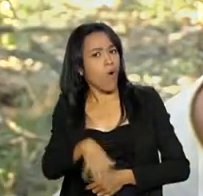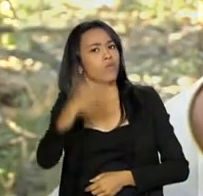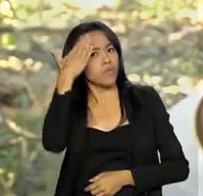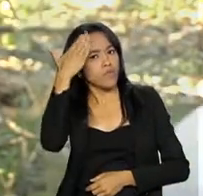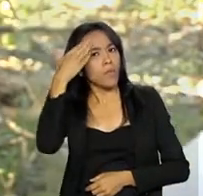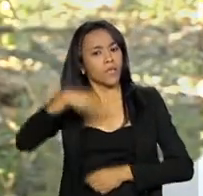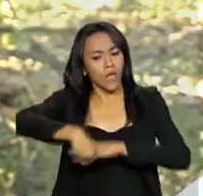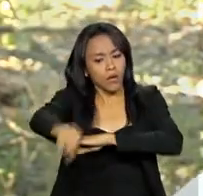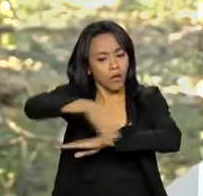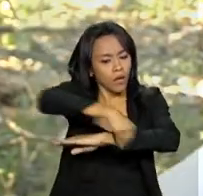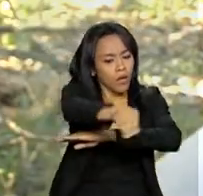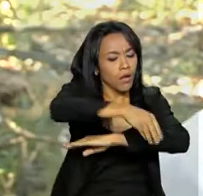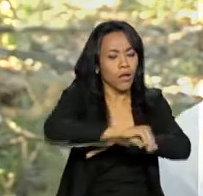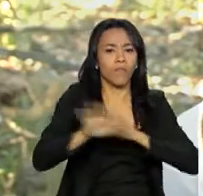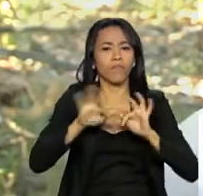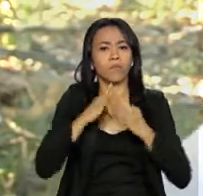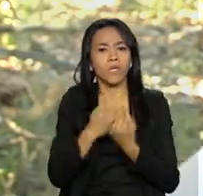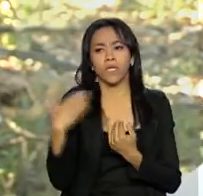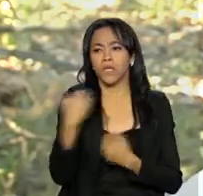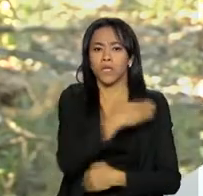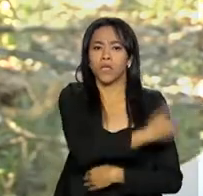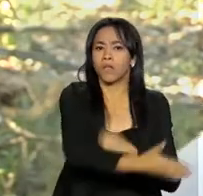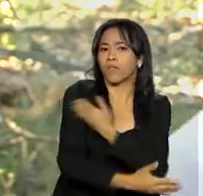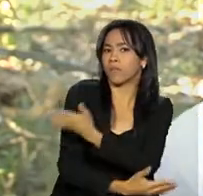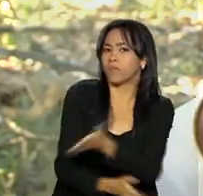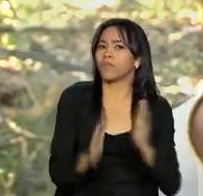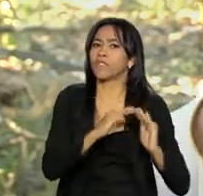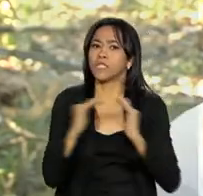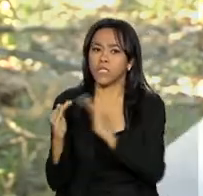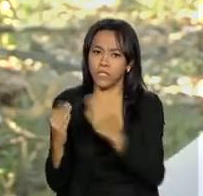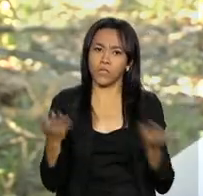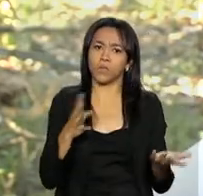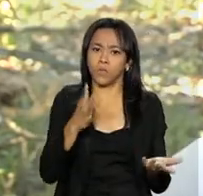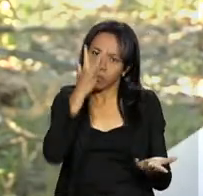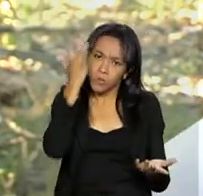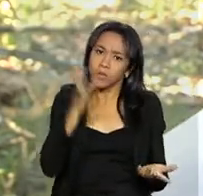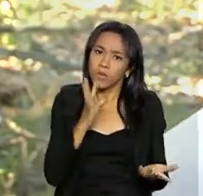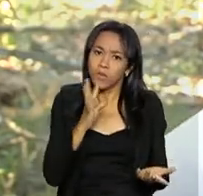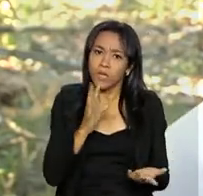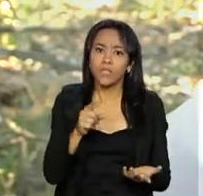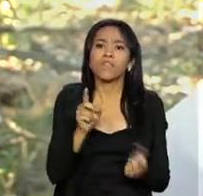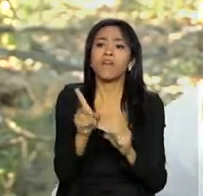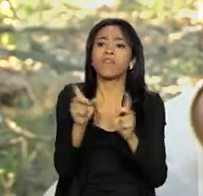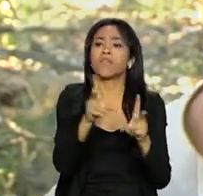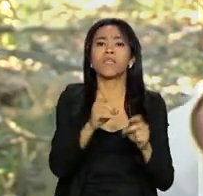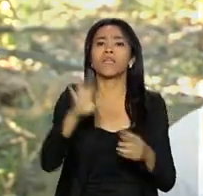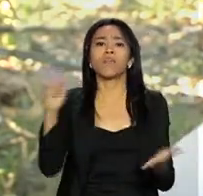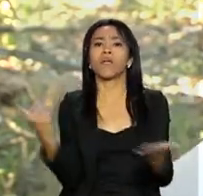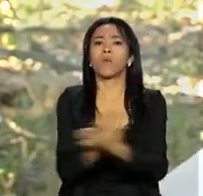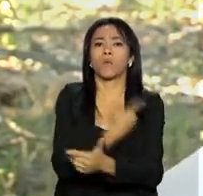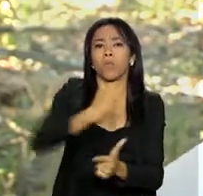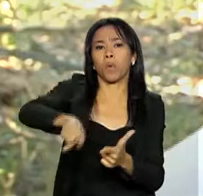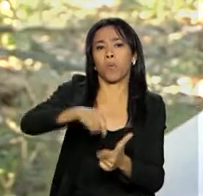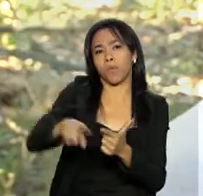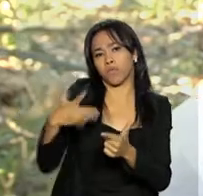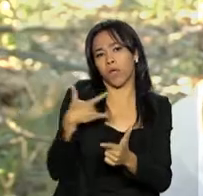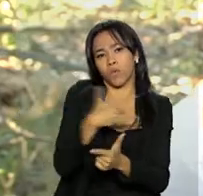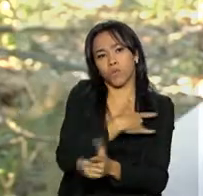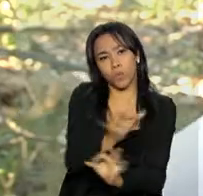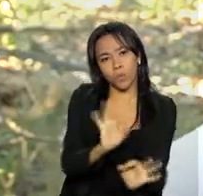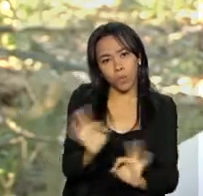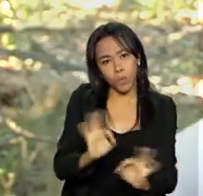lutar pra família pelos exemplos conhecido uma coisa que se sabe você vai entender que não vai causar nenhum tipo de problema e até mesmo